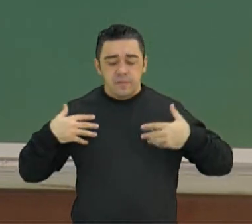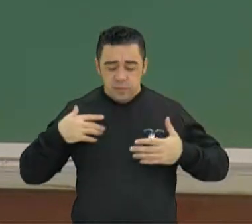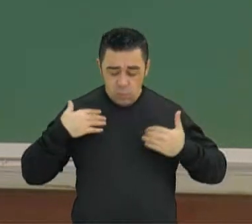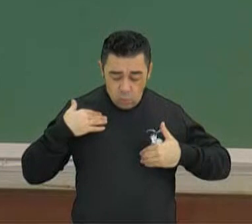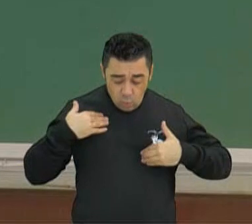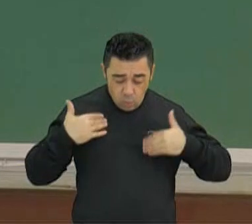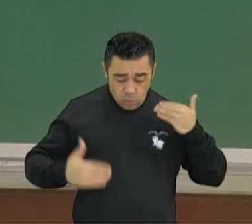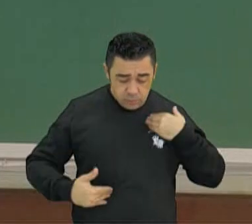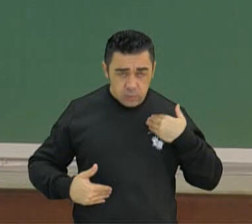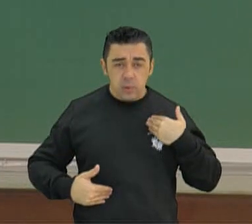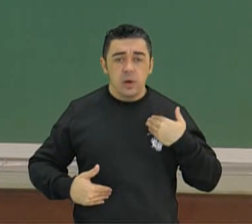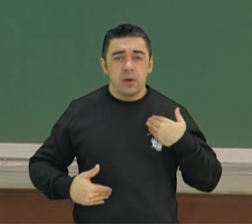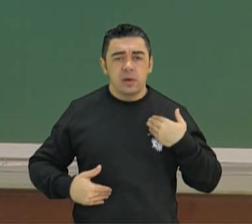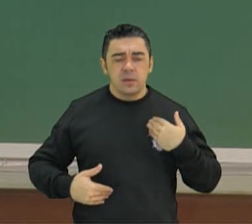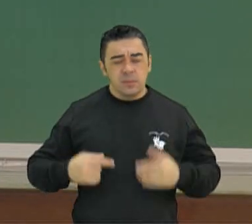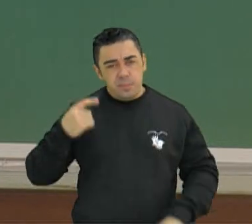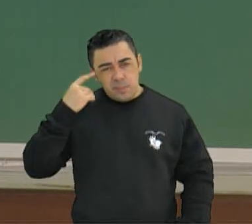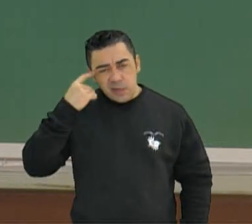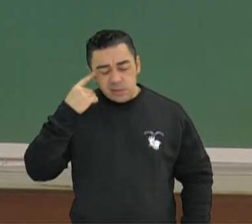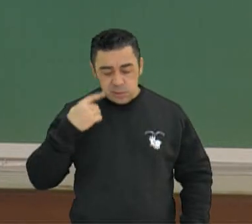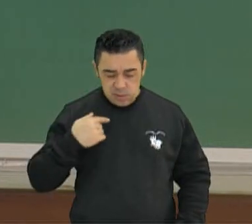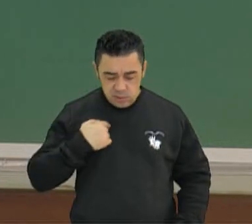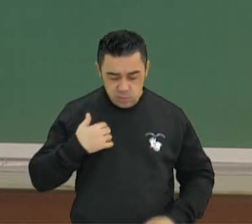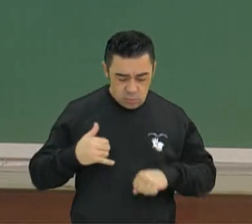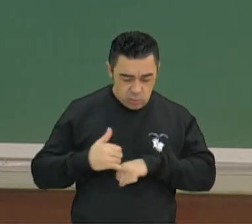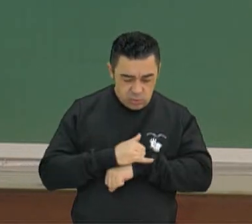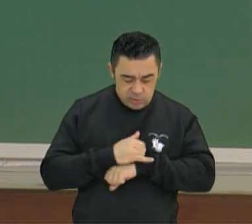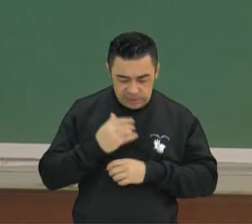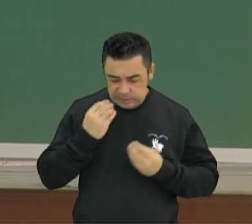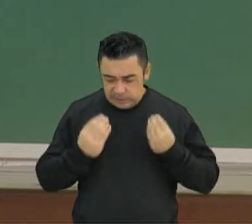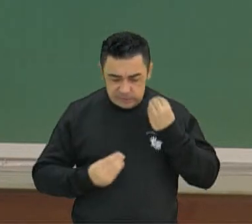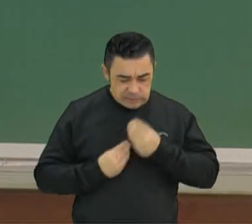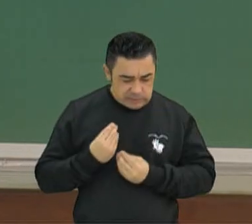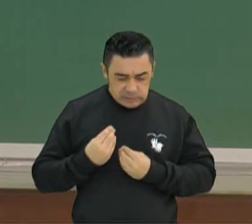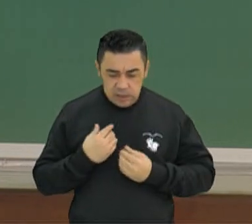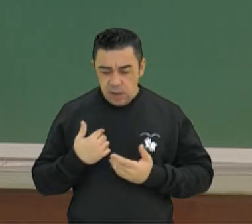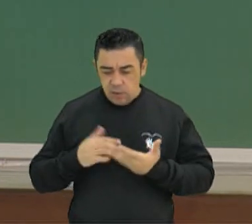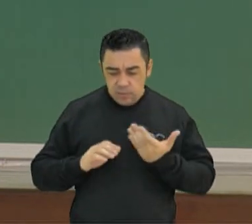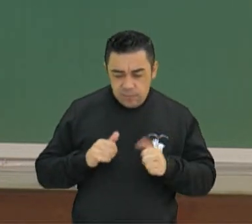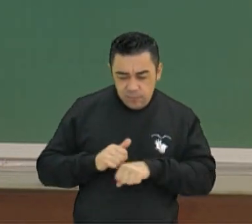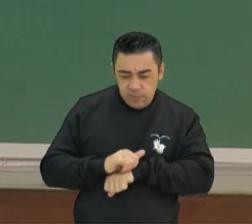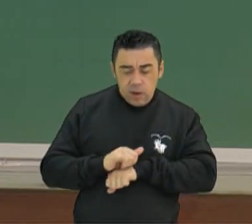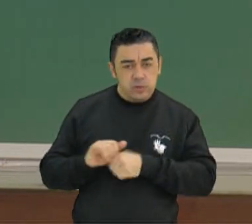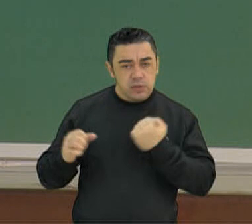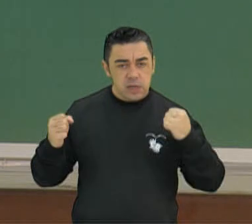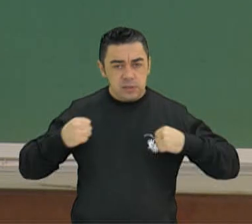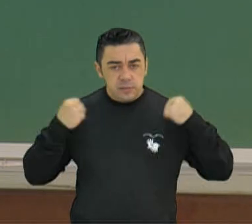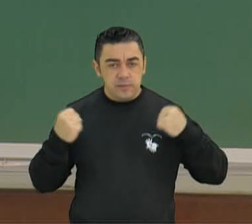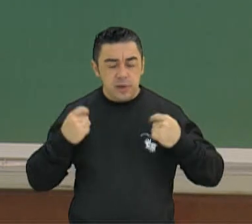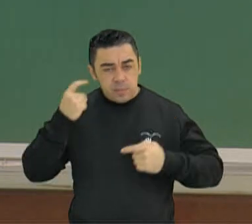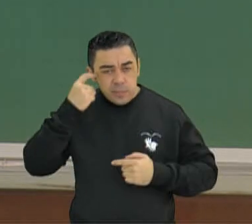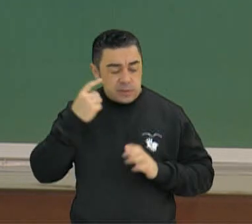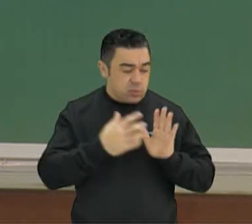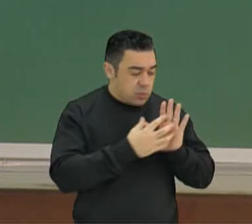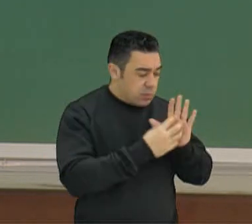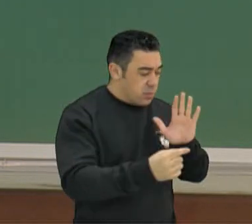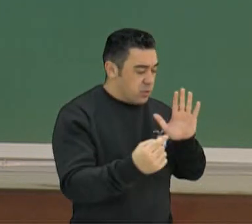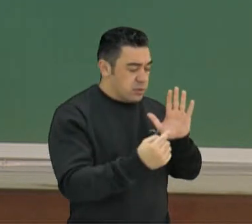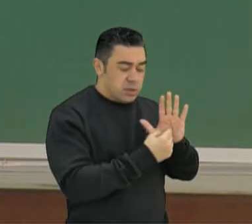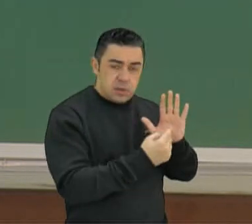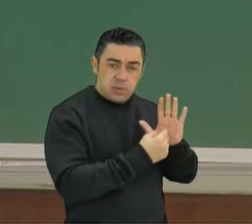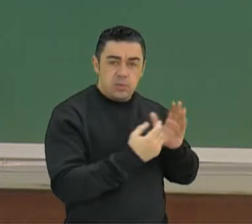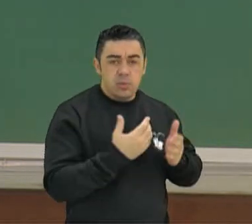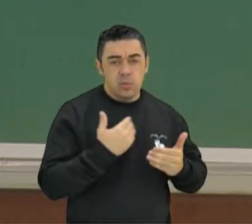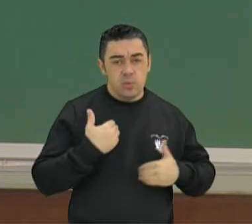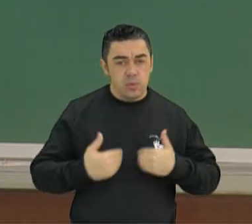um receio de se ganhar peso e se distanciar dessa forma do ideal de corpo que é colocado para nós